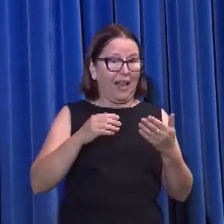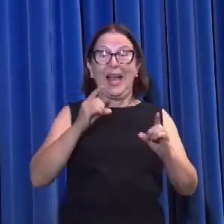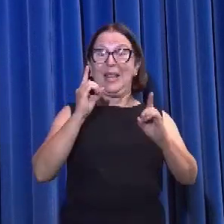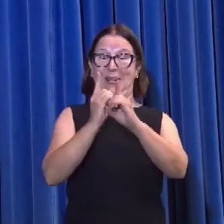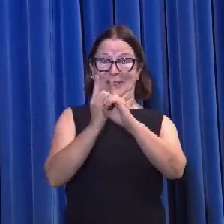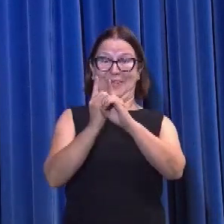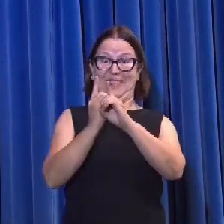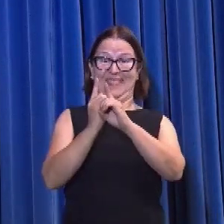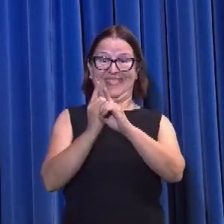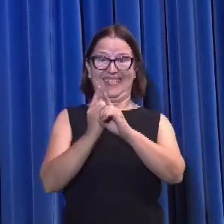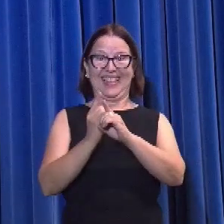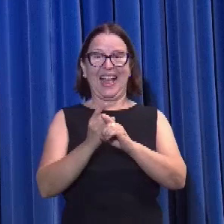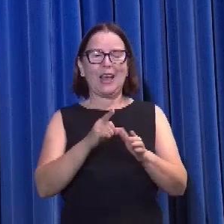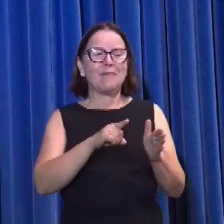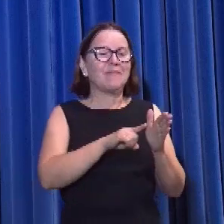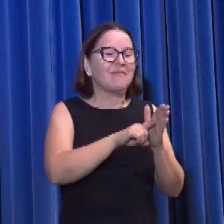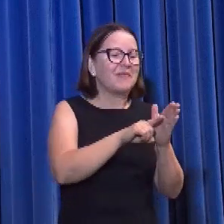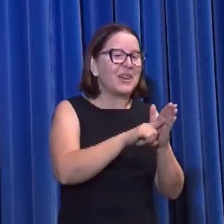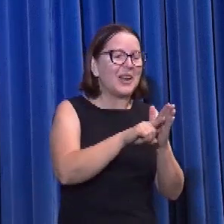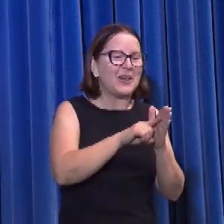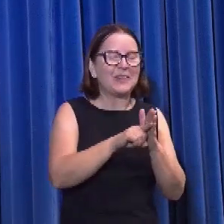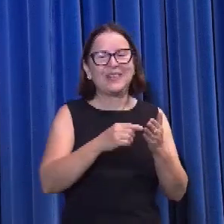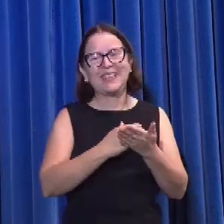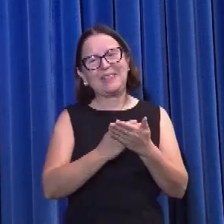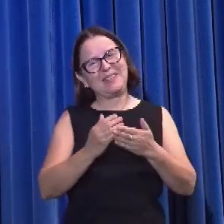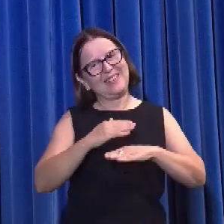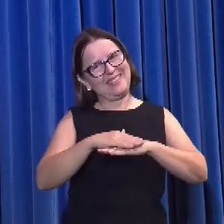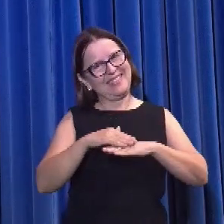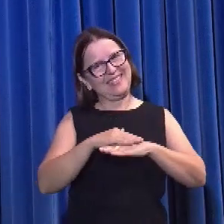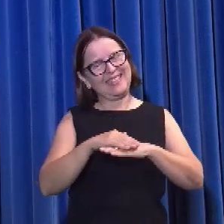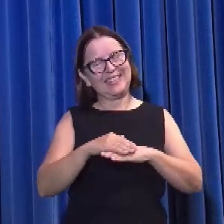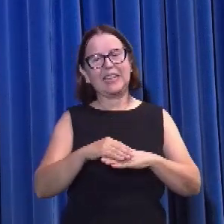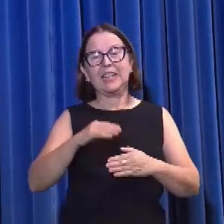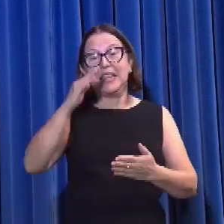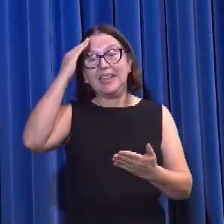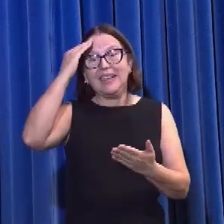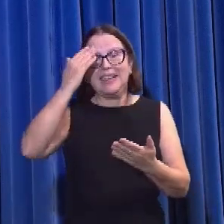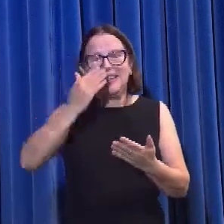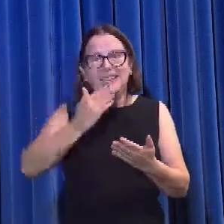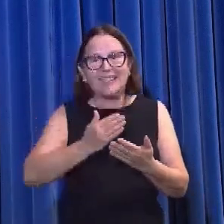saber. E ele teve uma conversão fantástica.